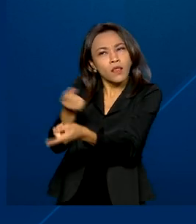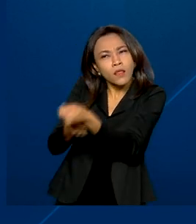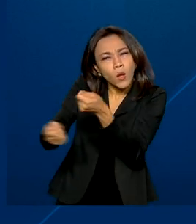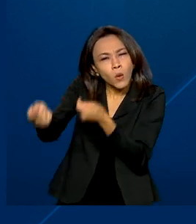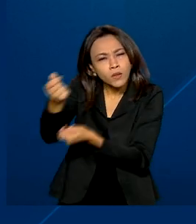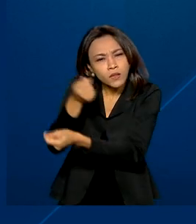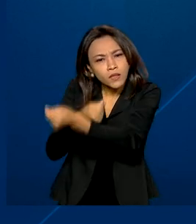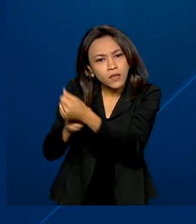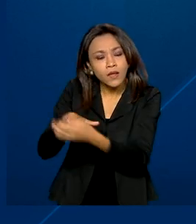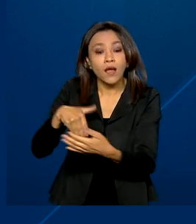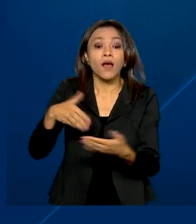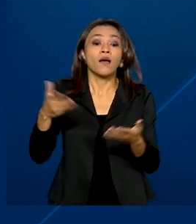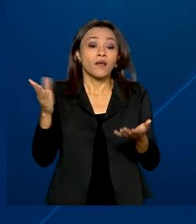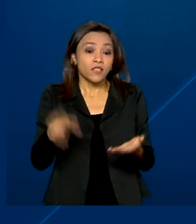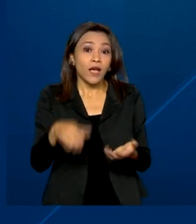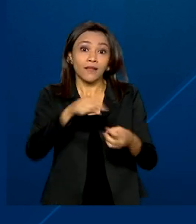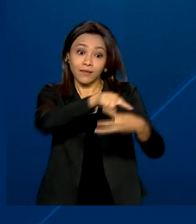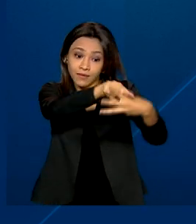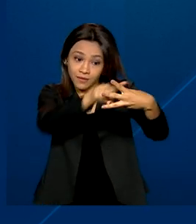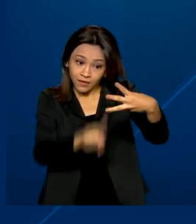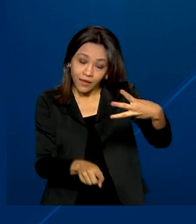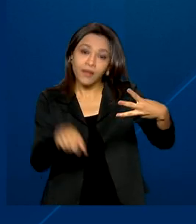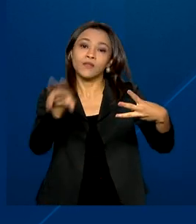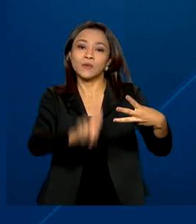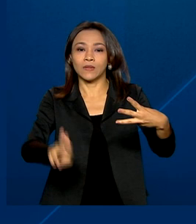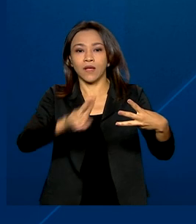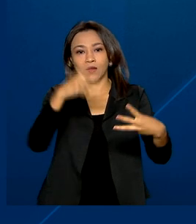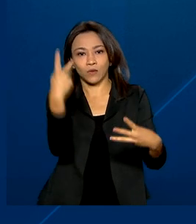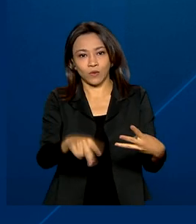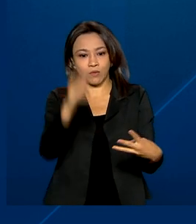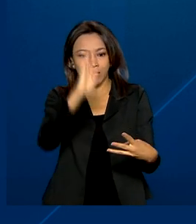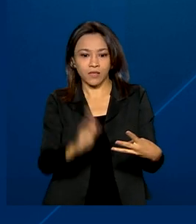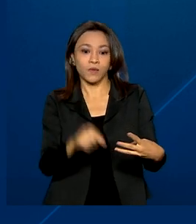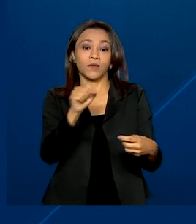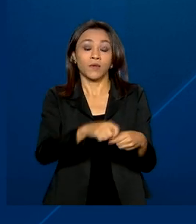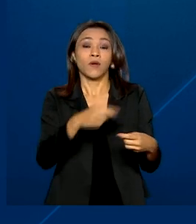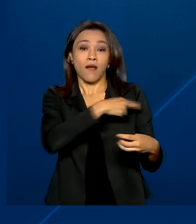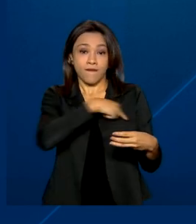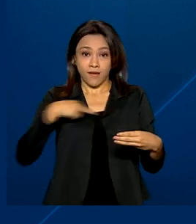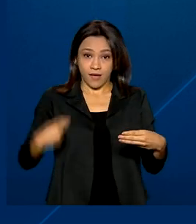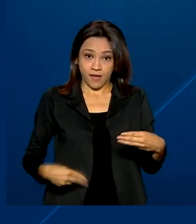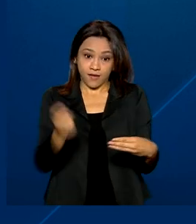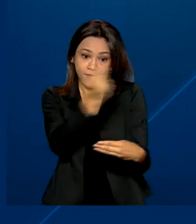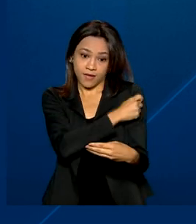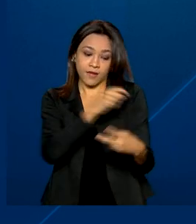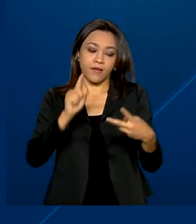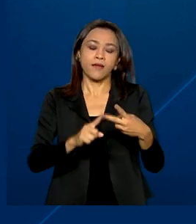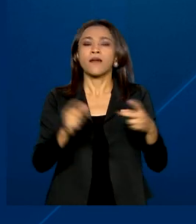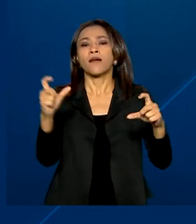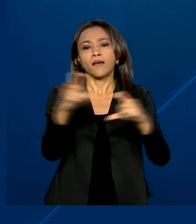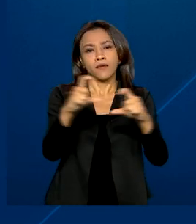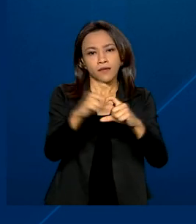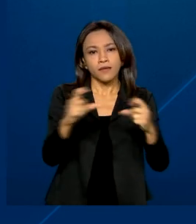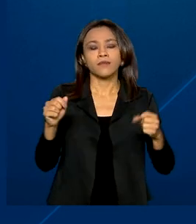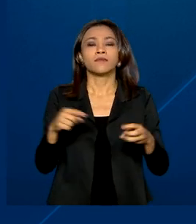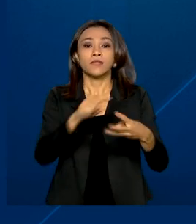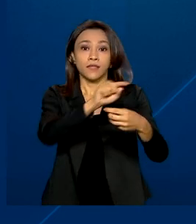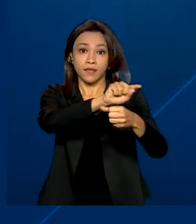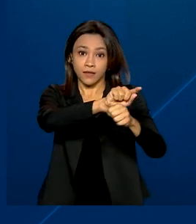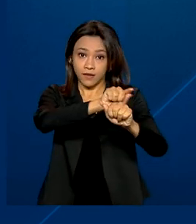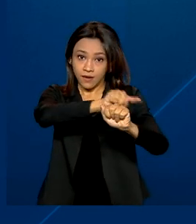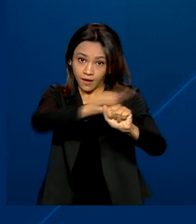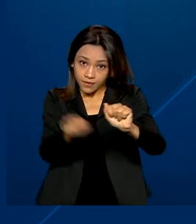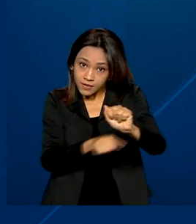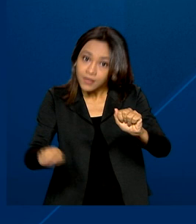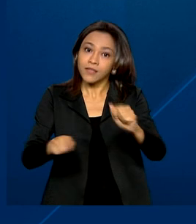Por enquanto são três os imunizantes aplicados no Brasil Corona vac astrazeneca e fazer nas próximas